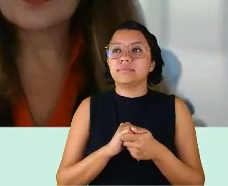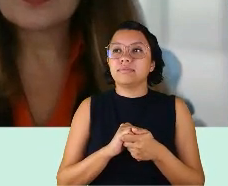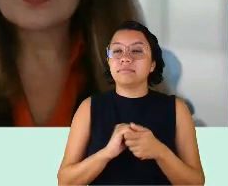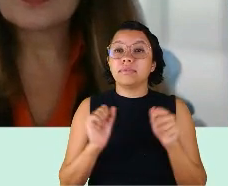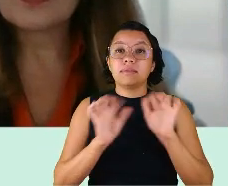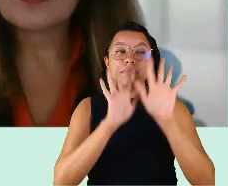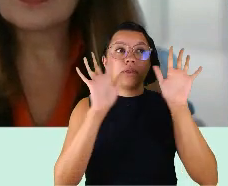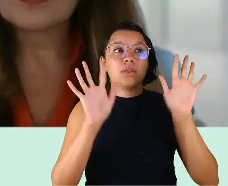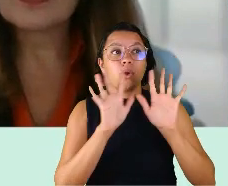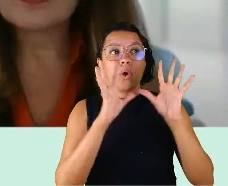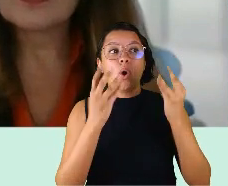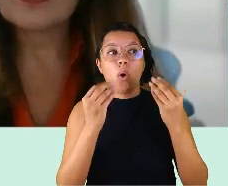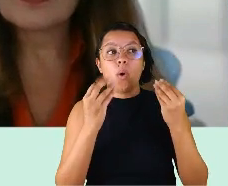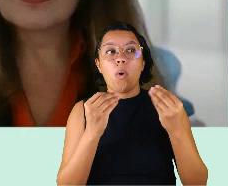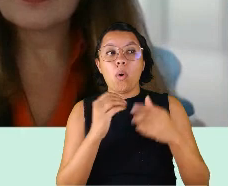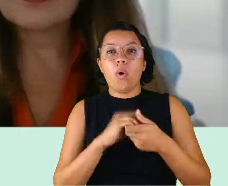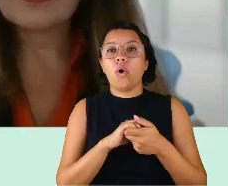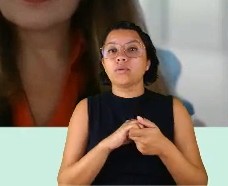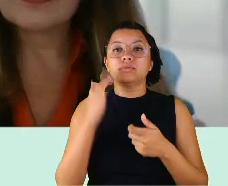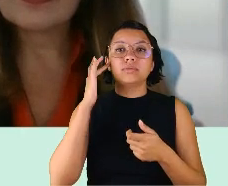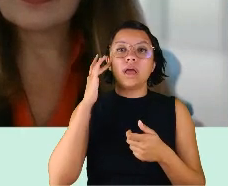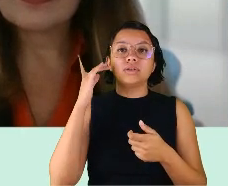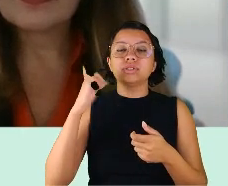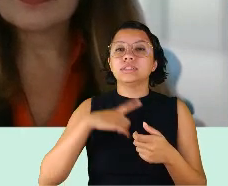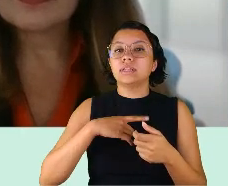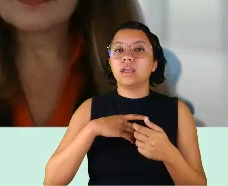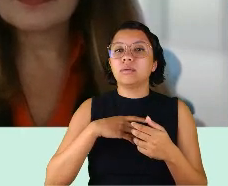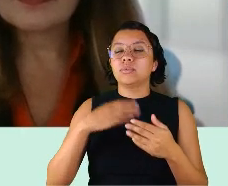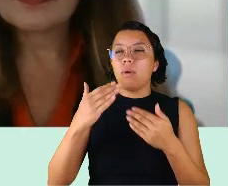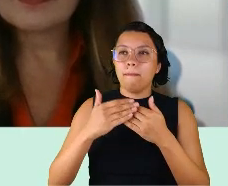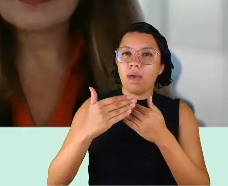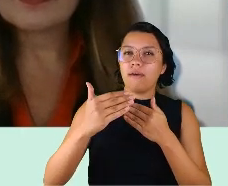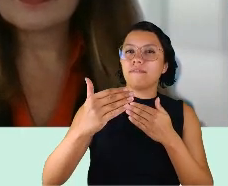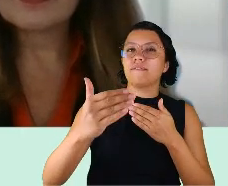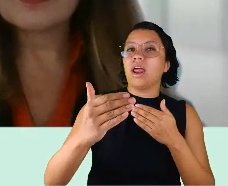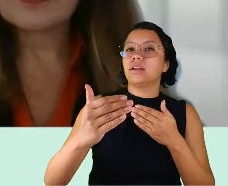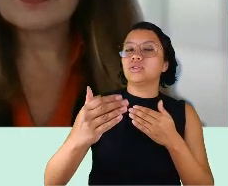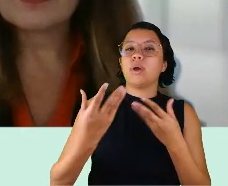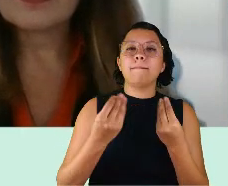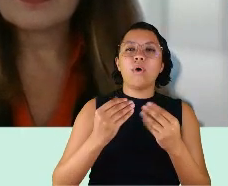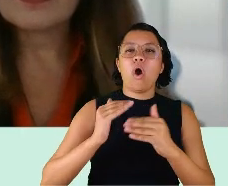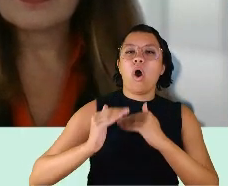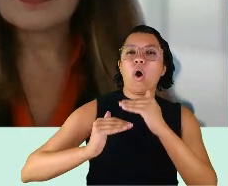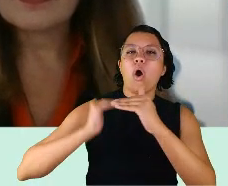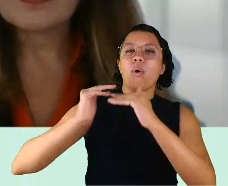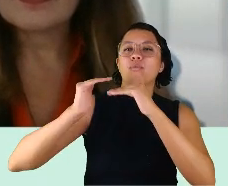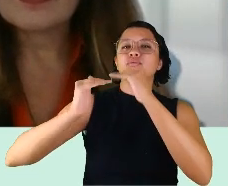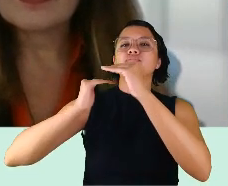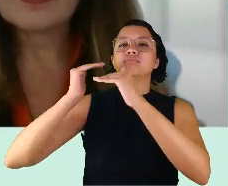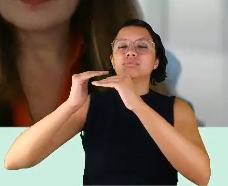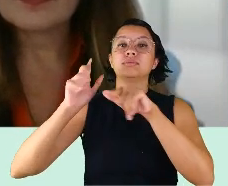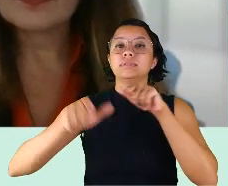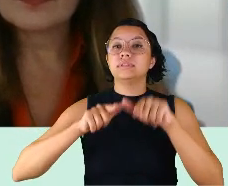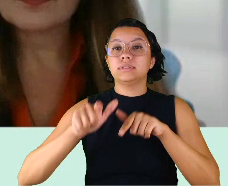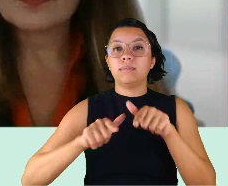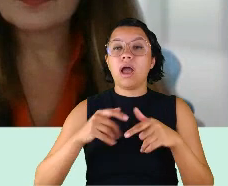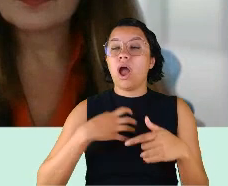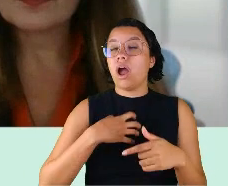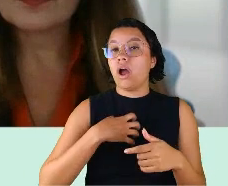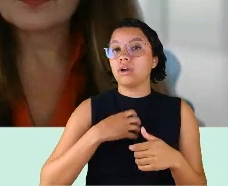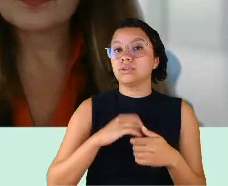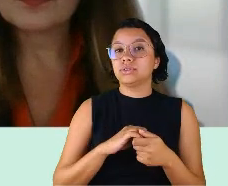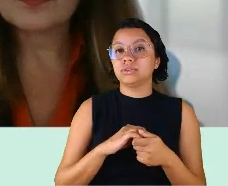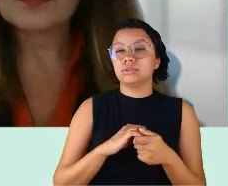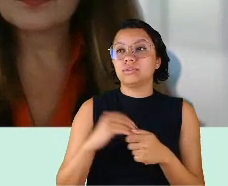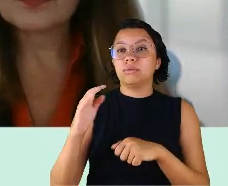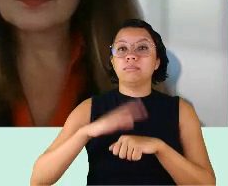clareou bastante, e acho que nós teremos aí pela frente muita evolução e trabalharemos de uma forma